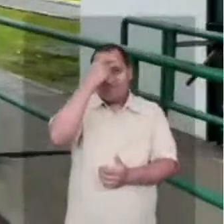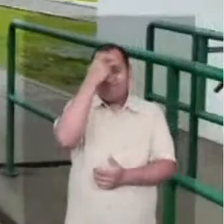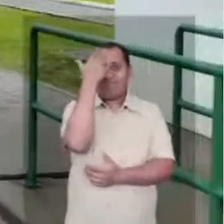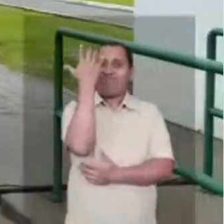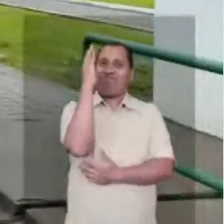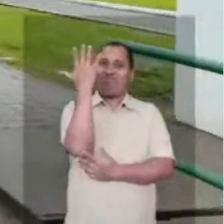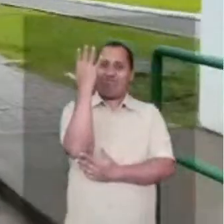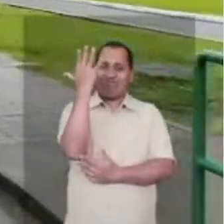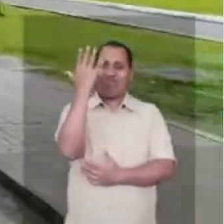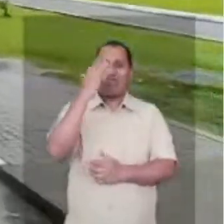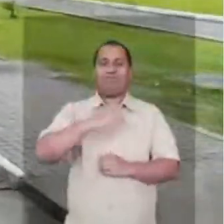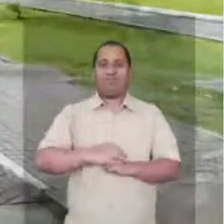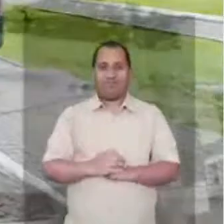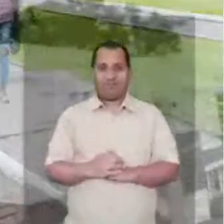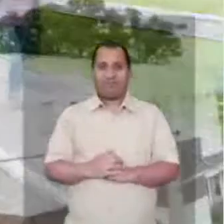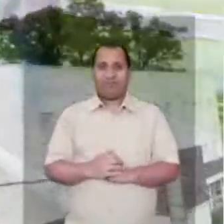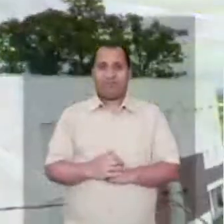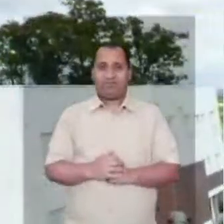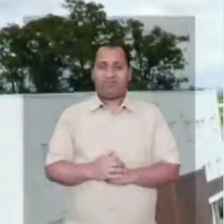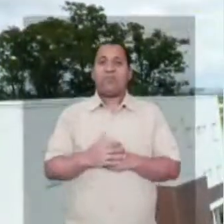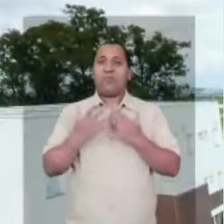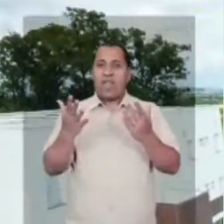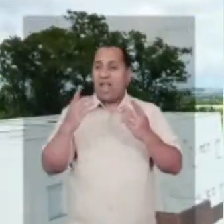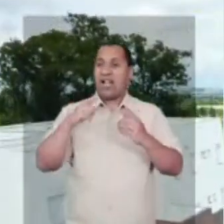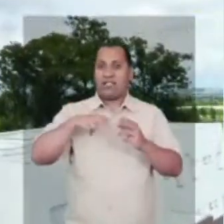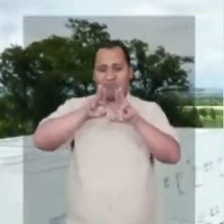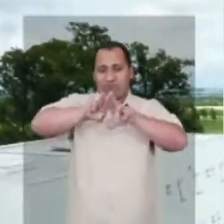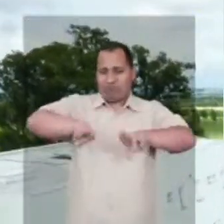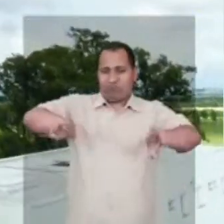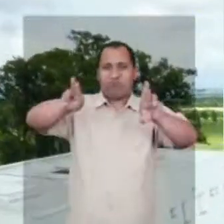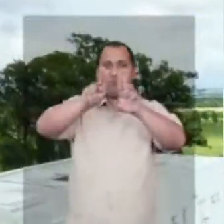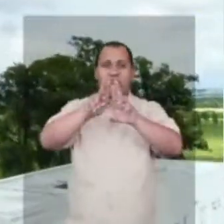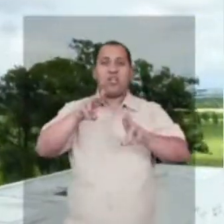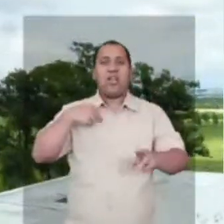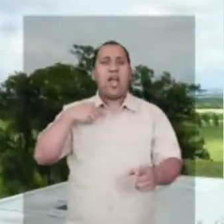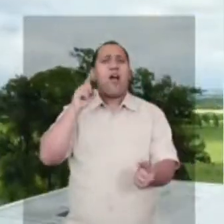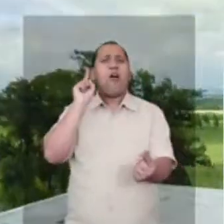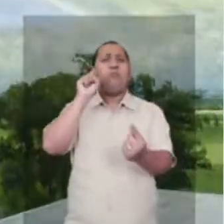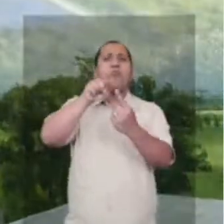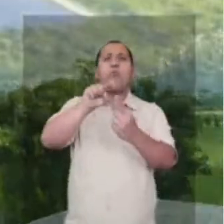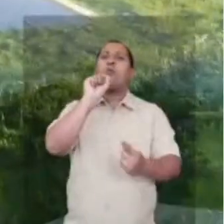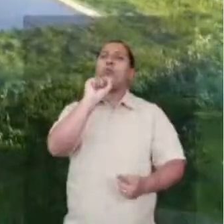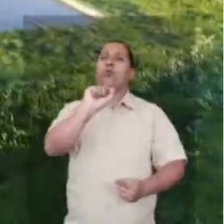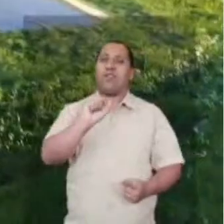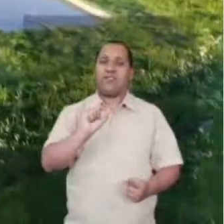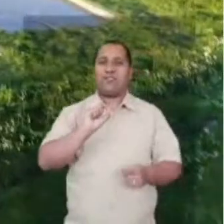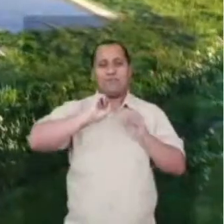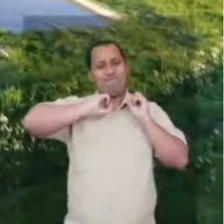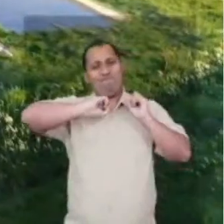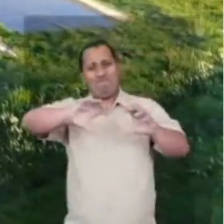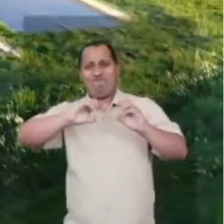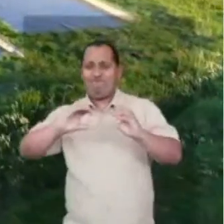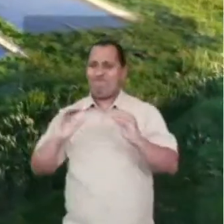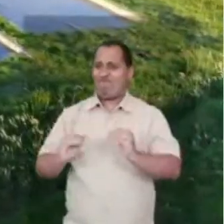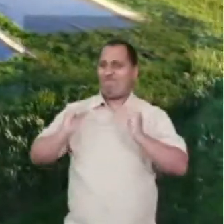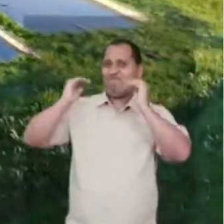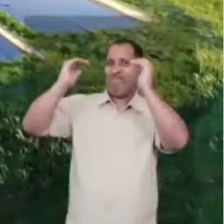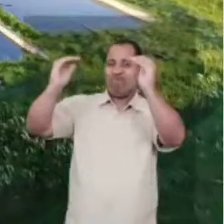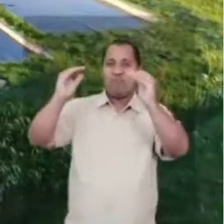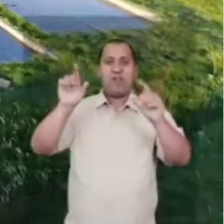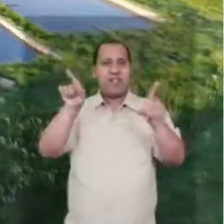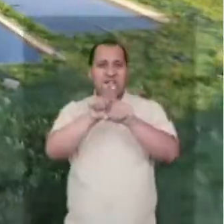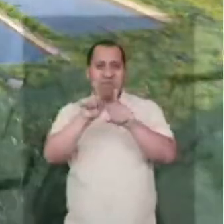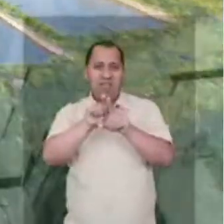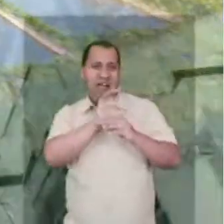Esta é a Universidade Federal do Pampa, uma universidade que tem por finalidade a educação